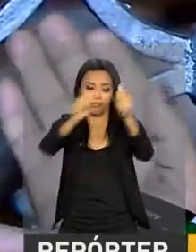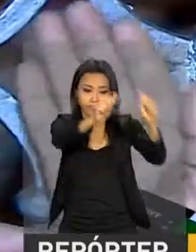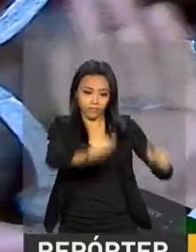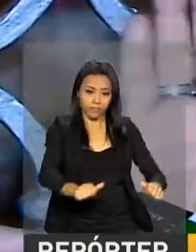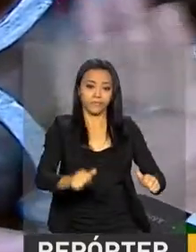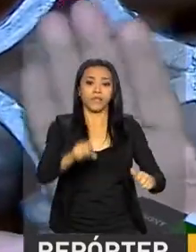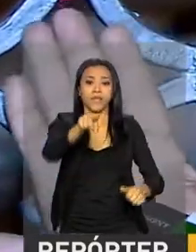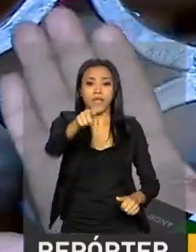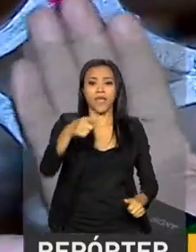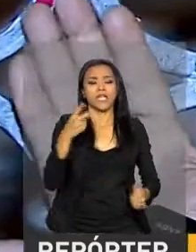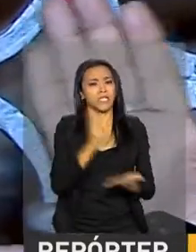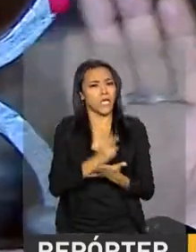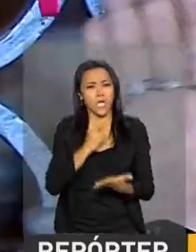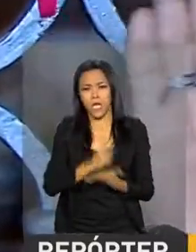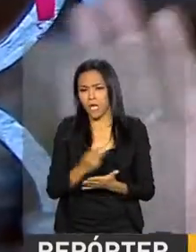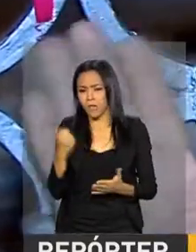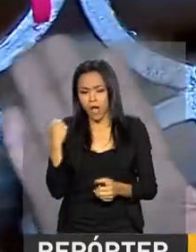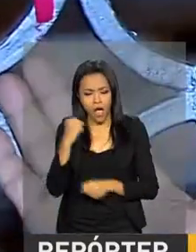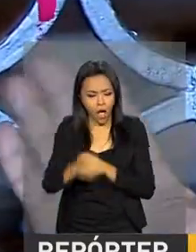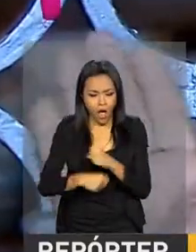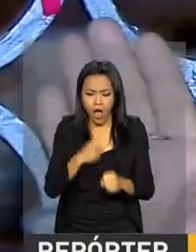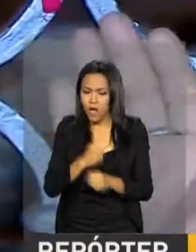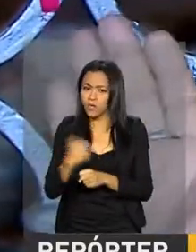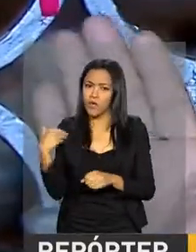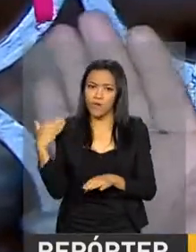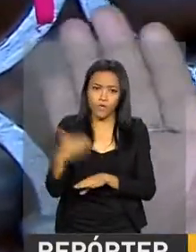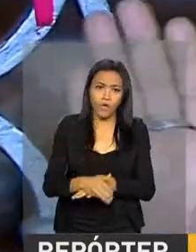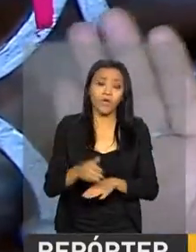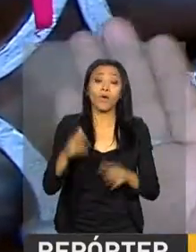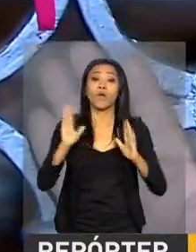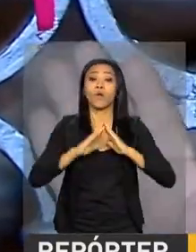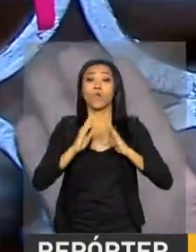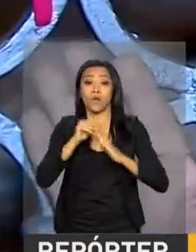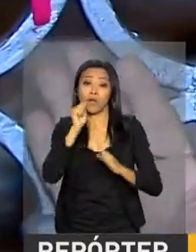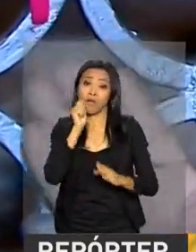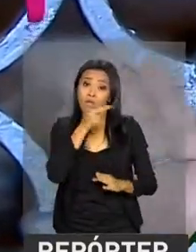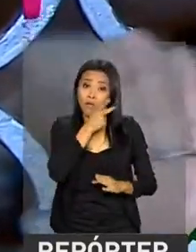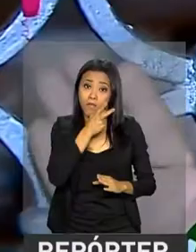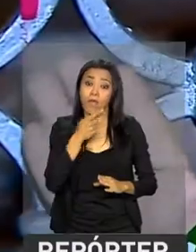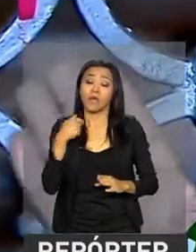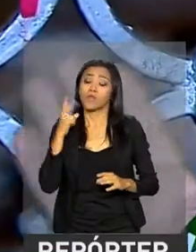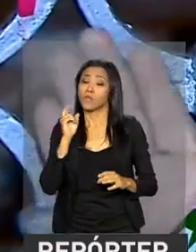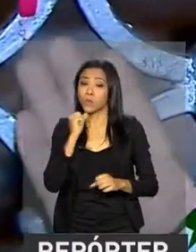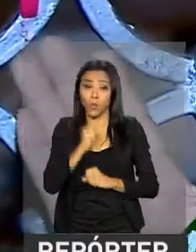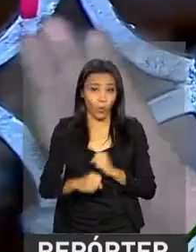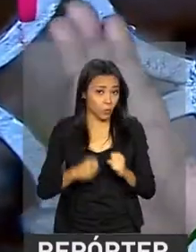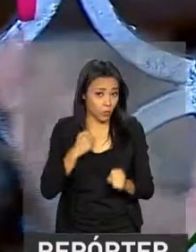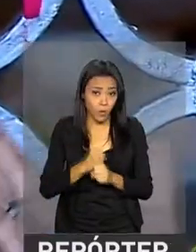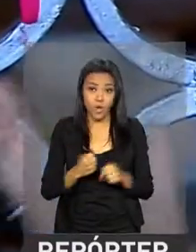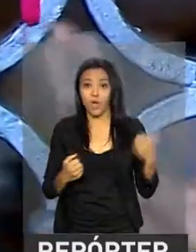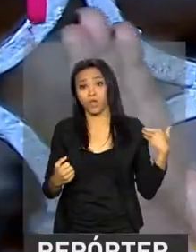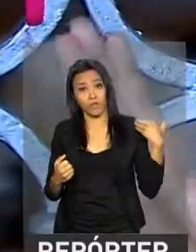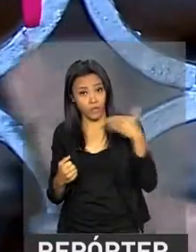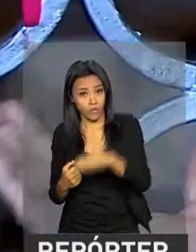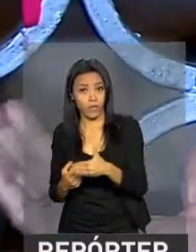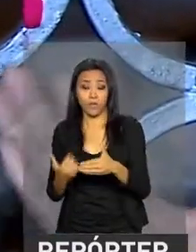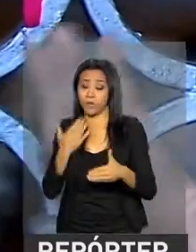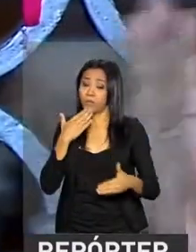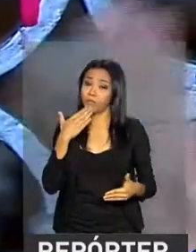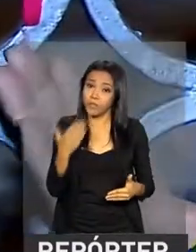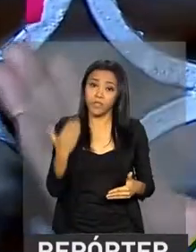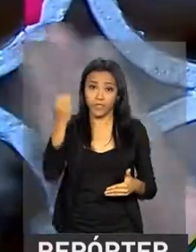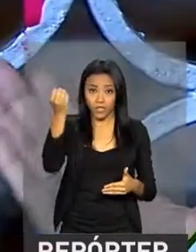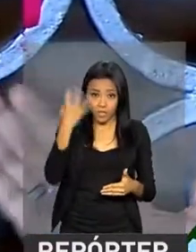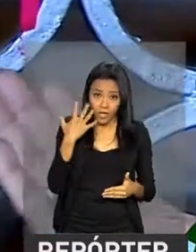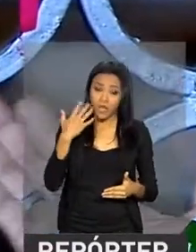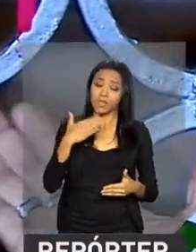devota, eu venho todo ano aqui, eu moro no Amapá, eu venho todo ano pedir as graças, as felicidades dos meus filhos,